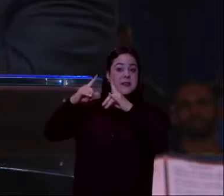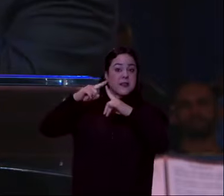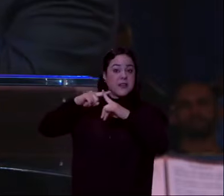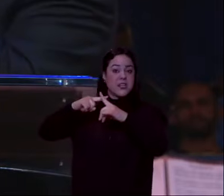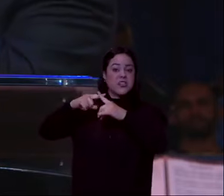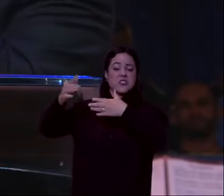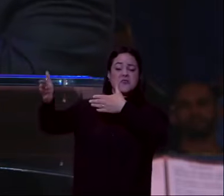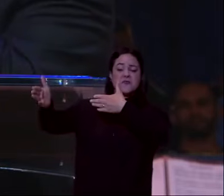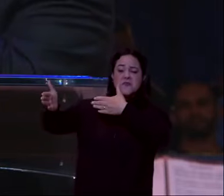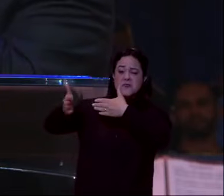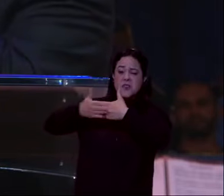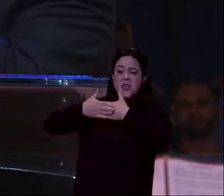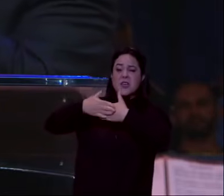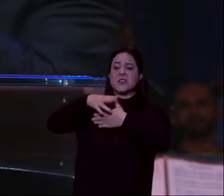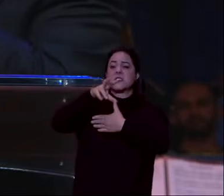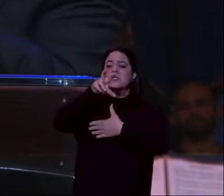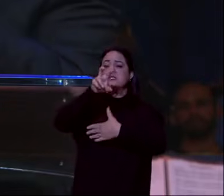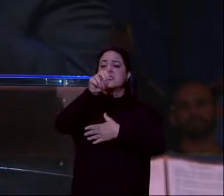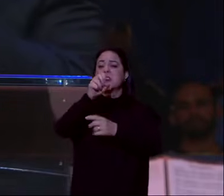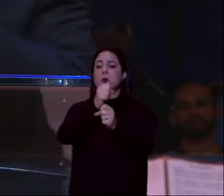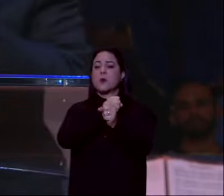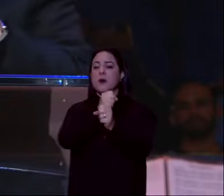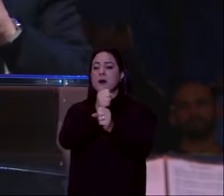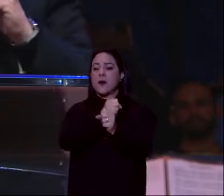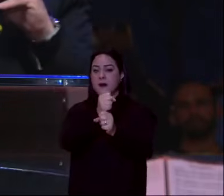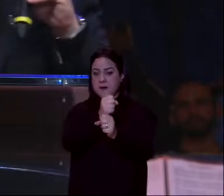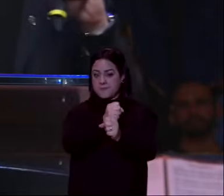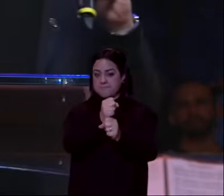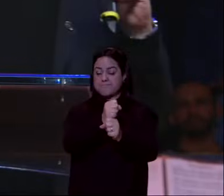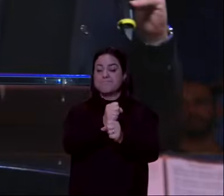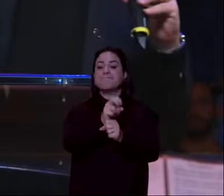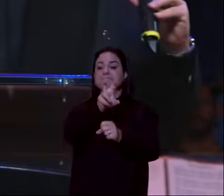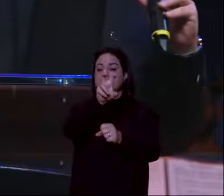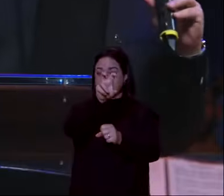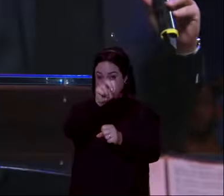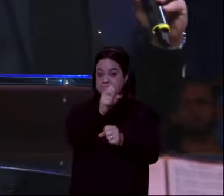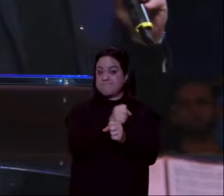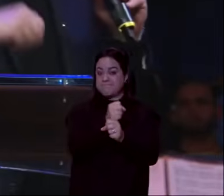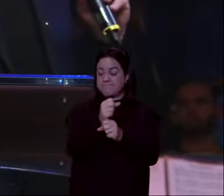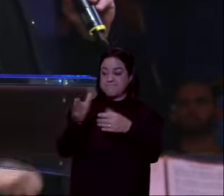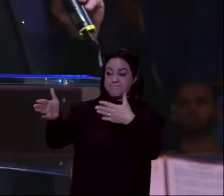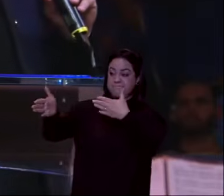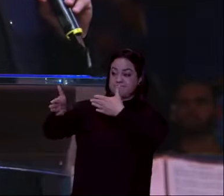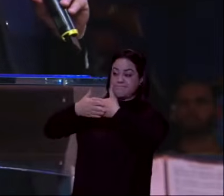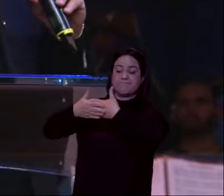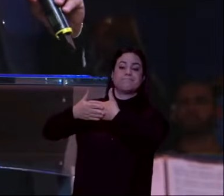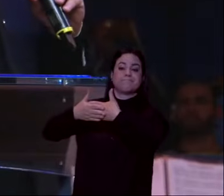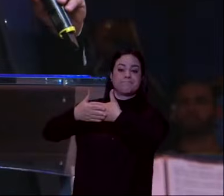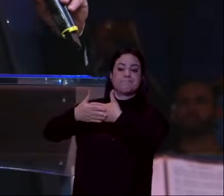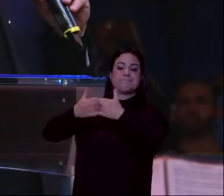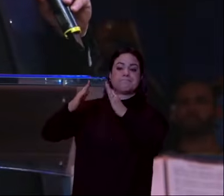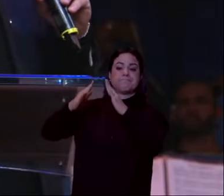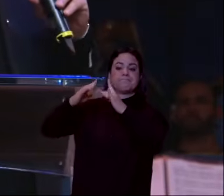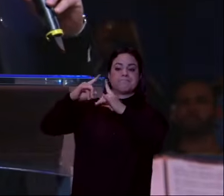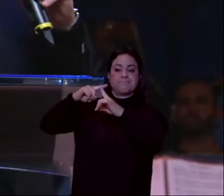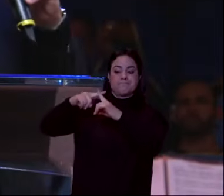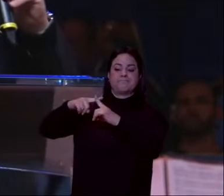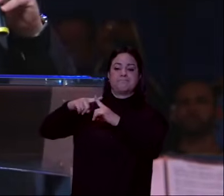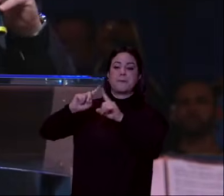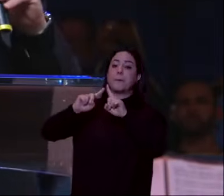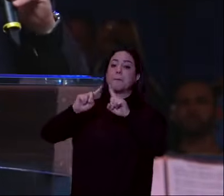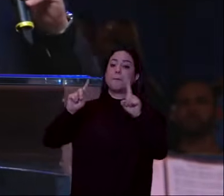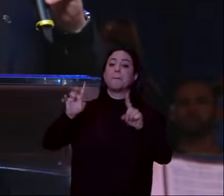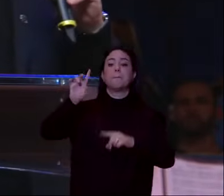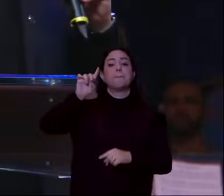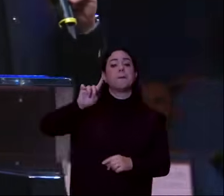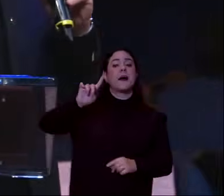ficou fechada 50 anos, 50 anos essa igreja ficou fechada, mas